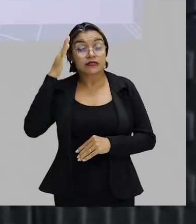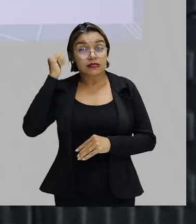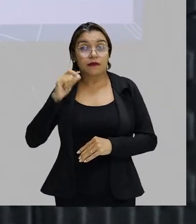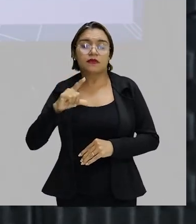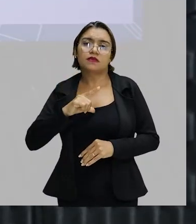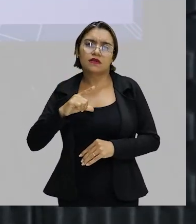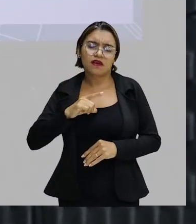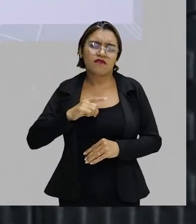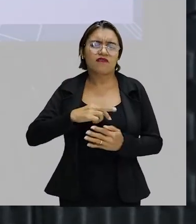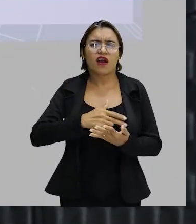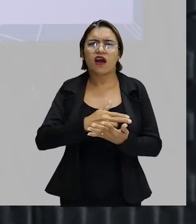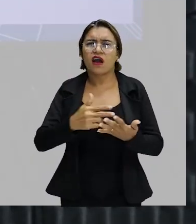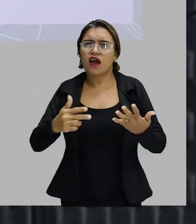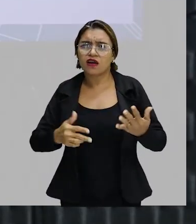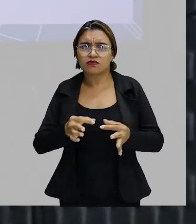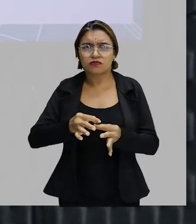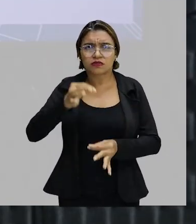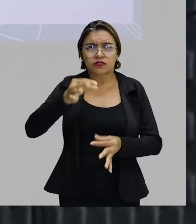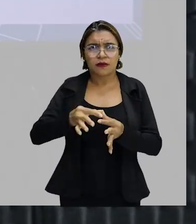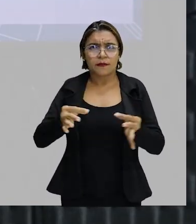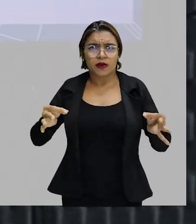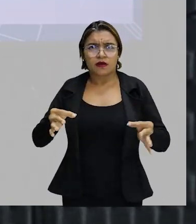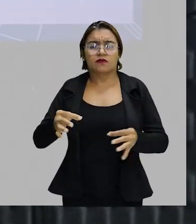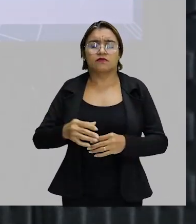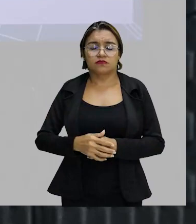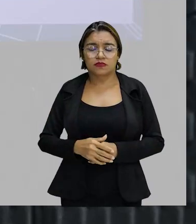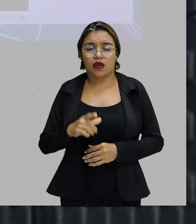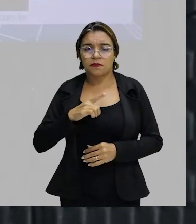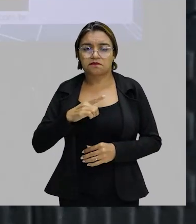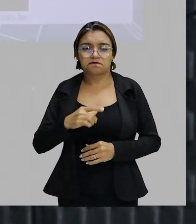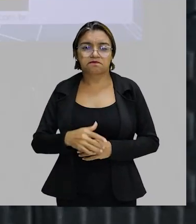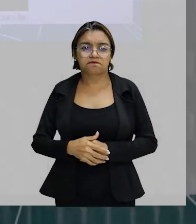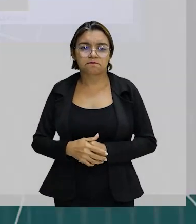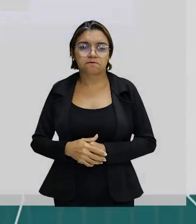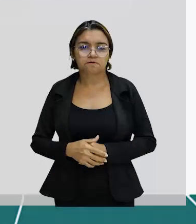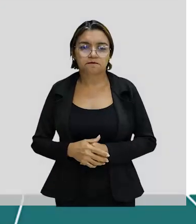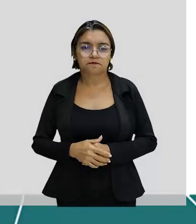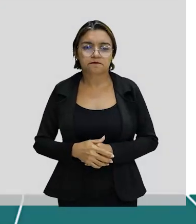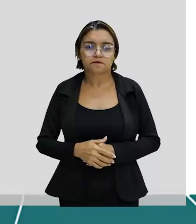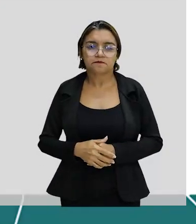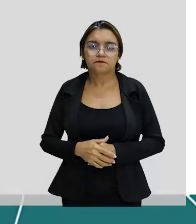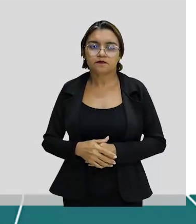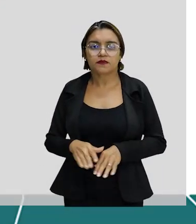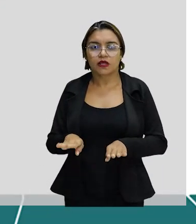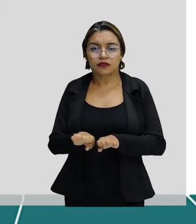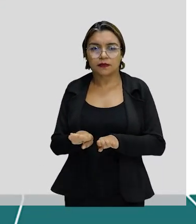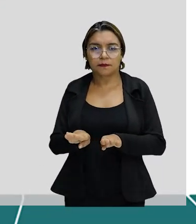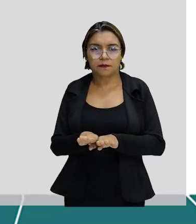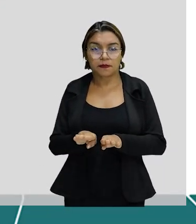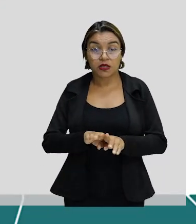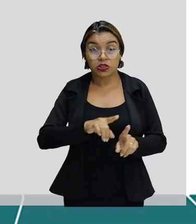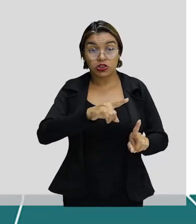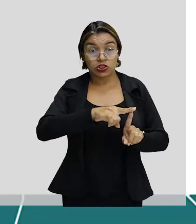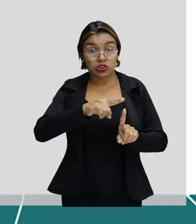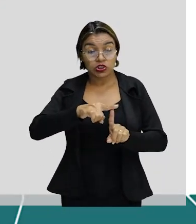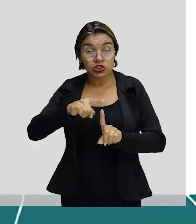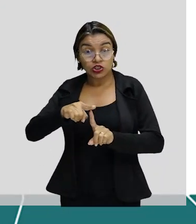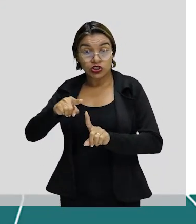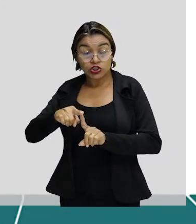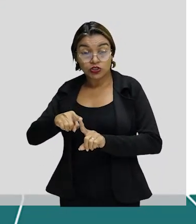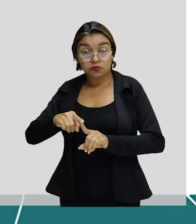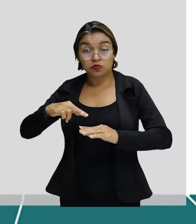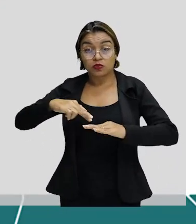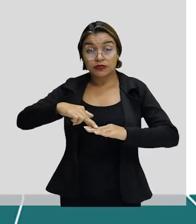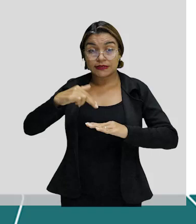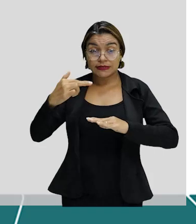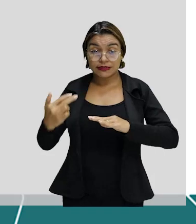2,5 de 5 ou de 7,5 aí em relação aos estilos de saltos tá aqui ó